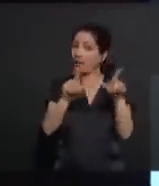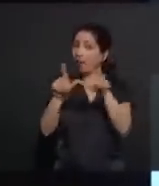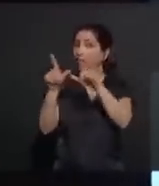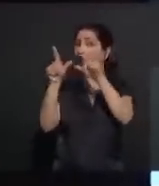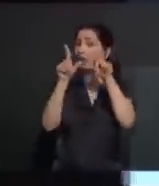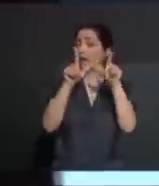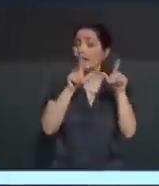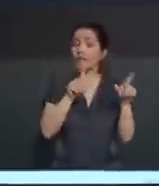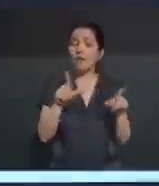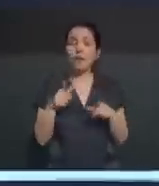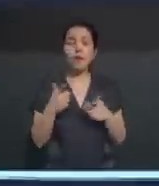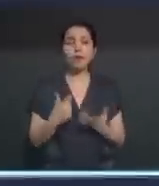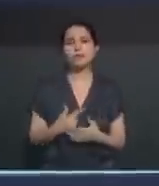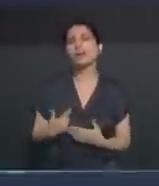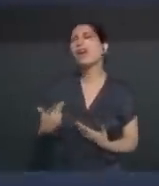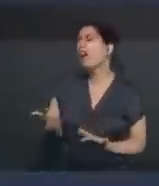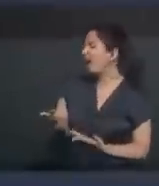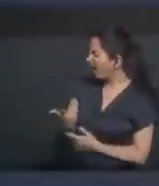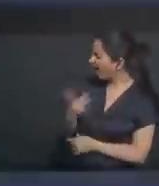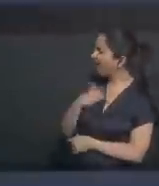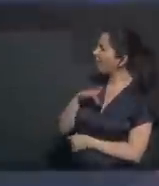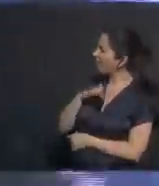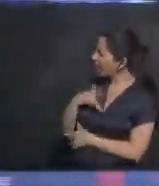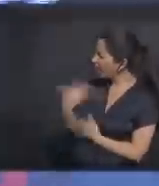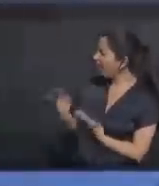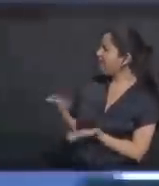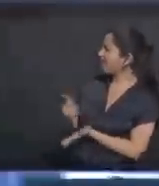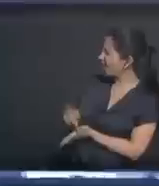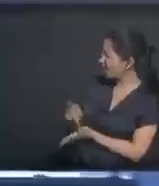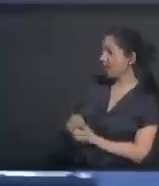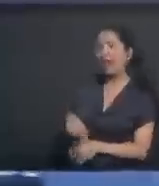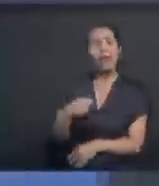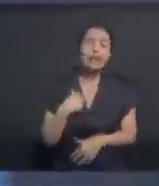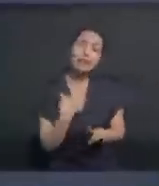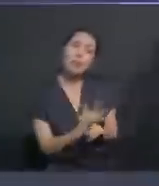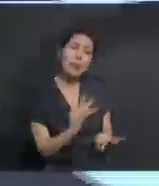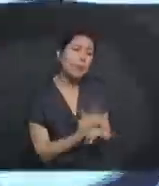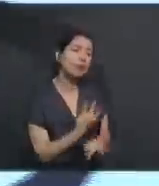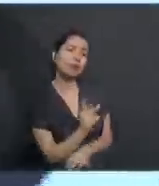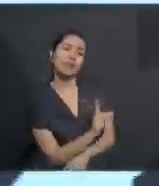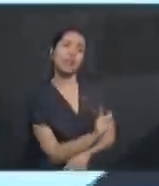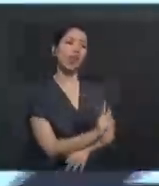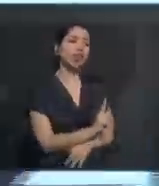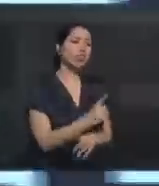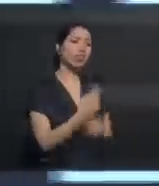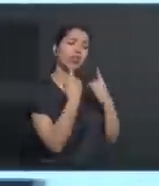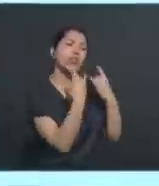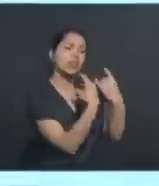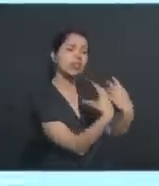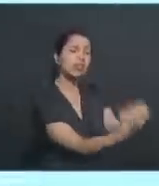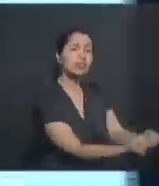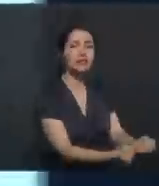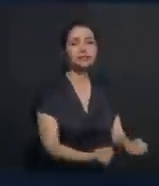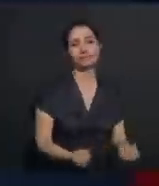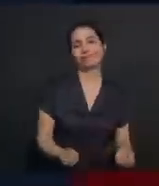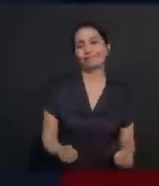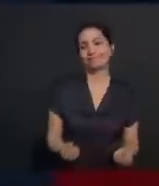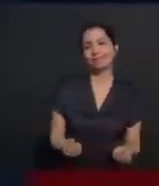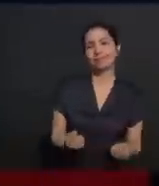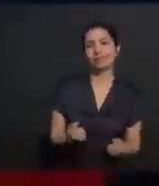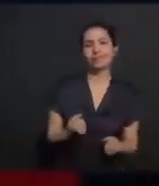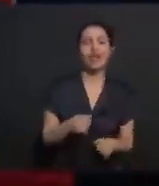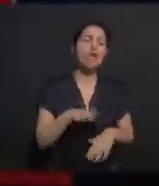Ai, que pena. É mesmo? Ai, eu não aguentei. Gente, quantas pessoas já falaram para mim assim: eu não fui